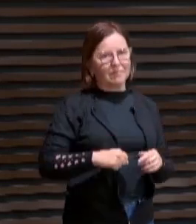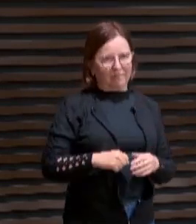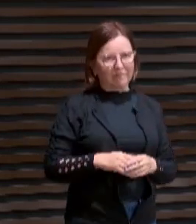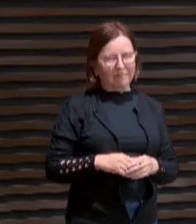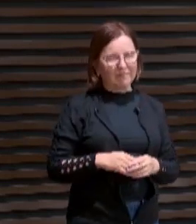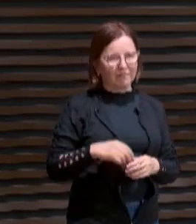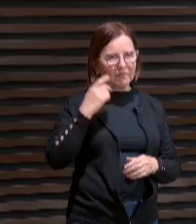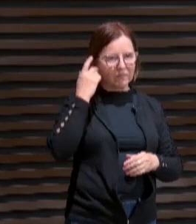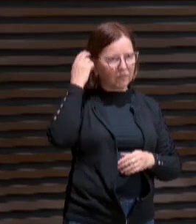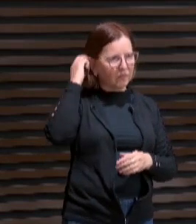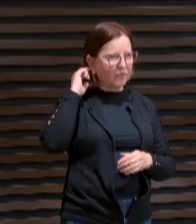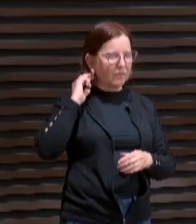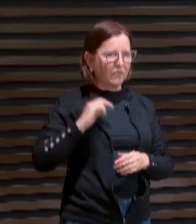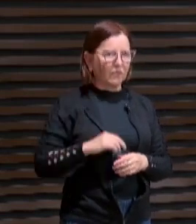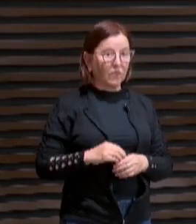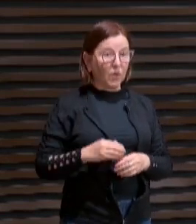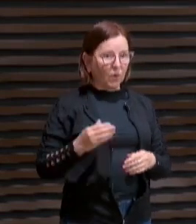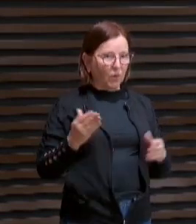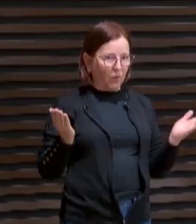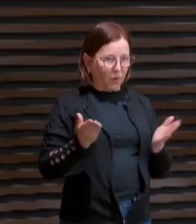Hoje, o reverendo